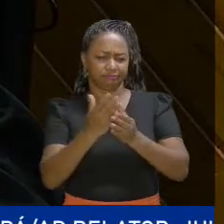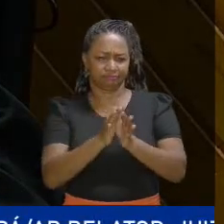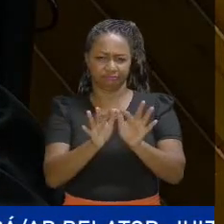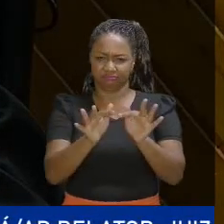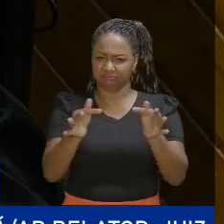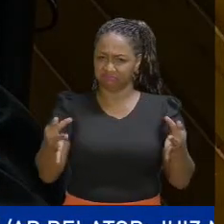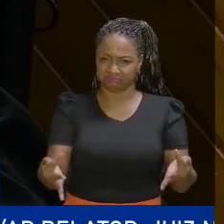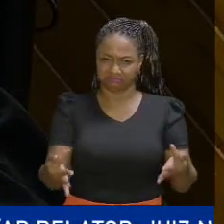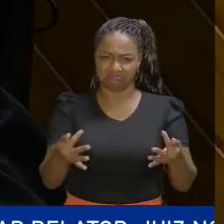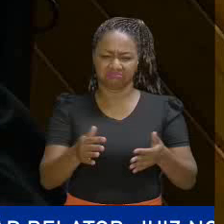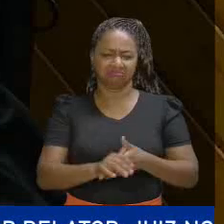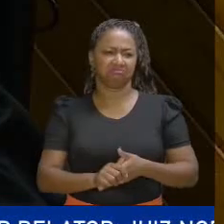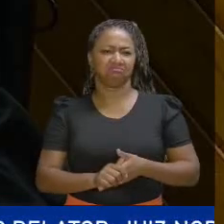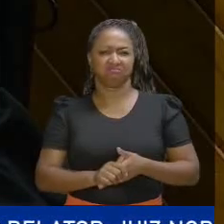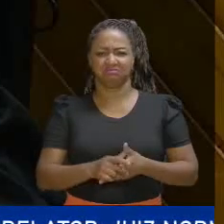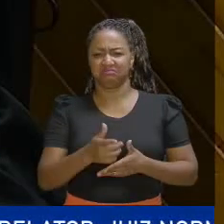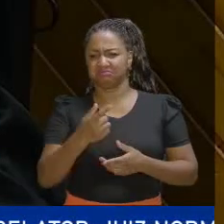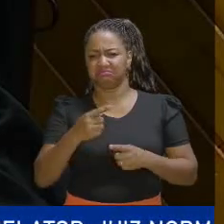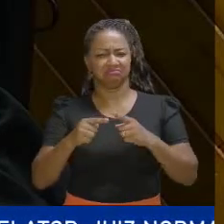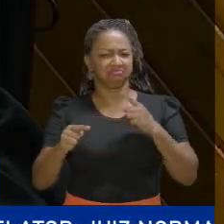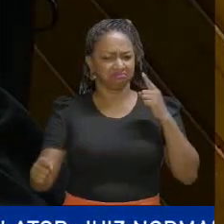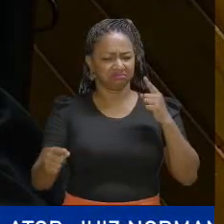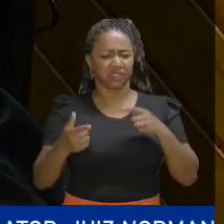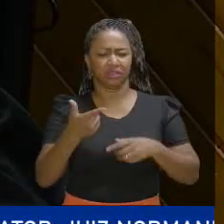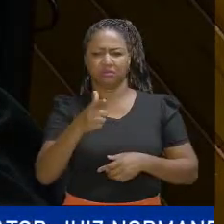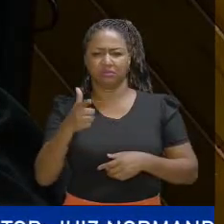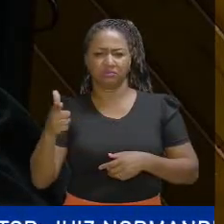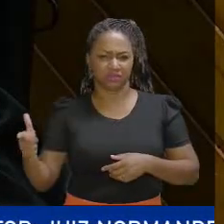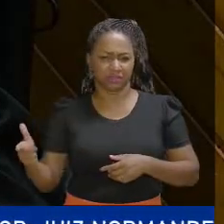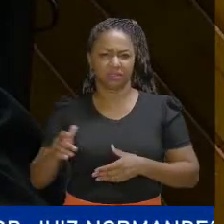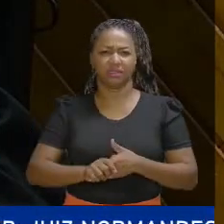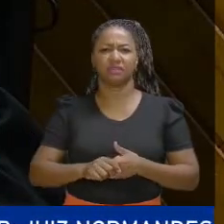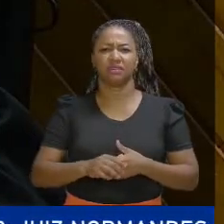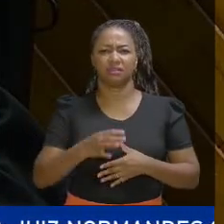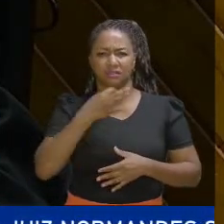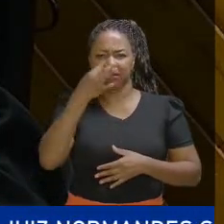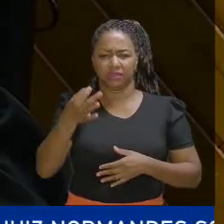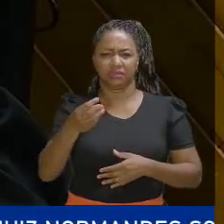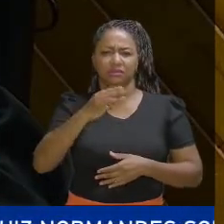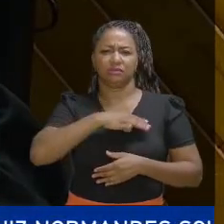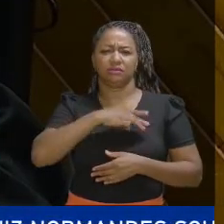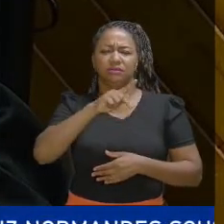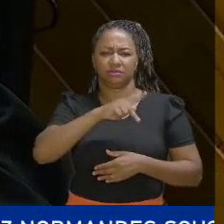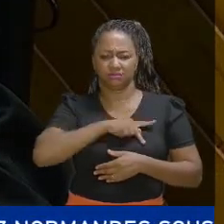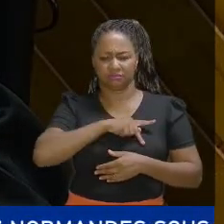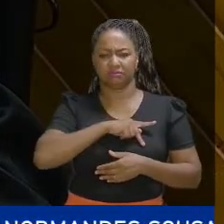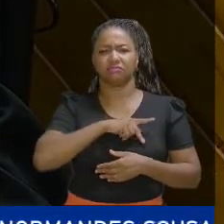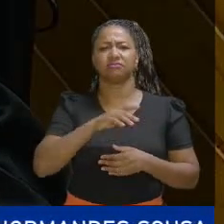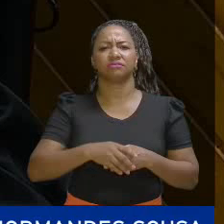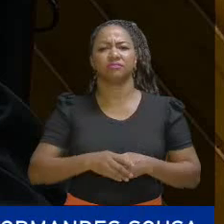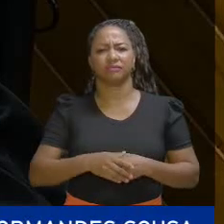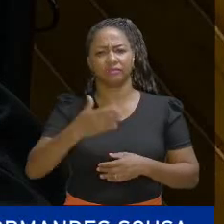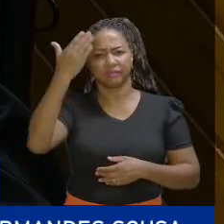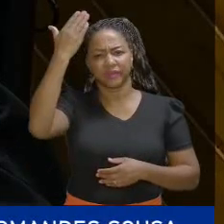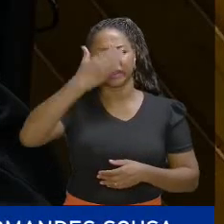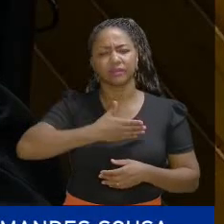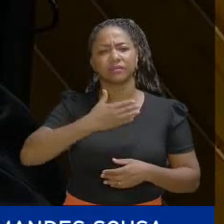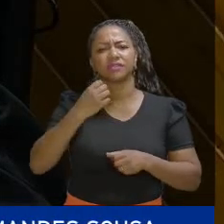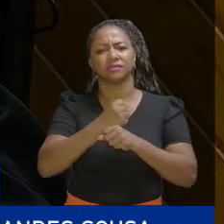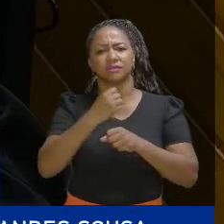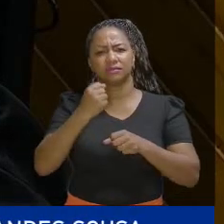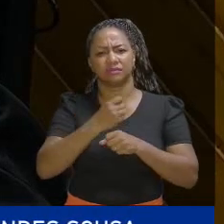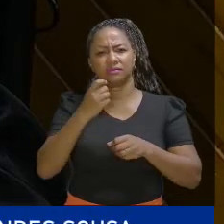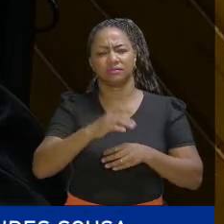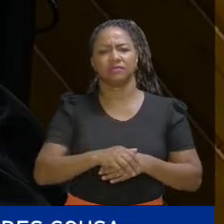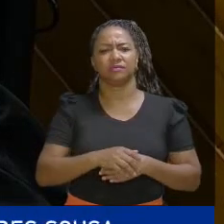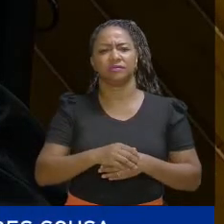escuros, curtos, presos para trás. Usa óculos de armação escura, barba em forma de cavanhaque grisalha, castanha escura e